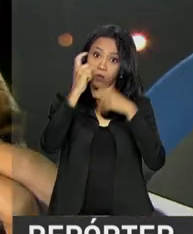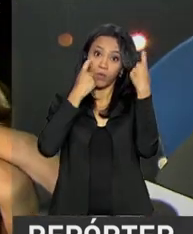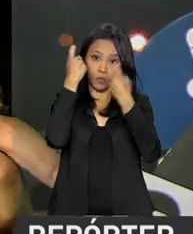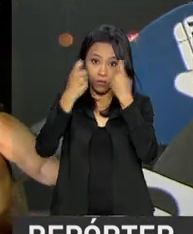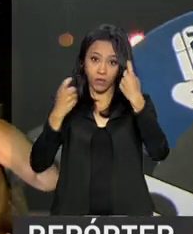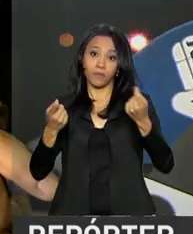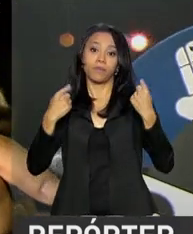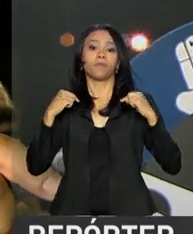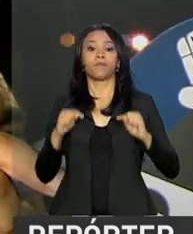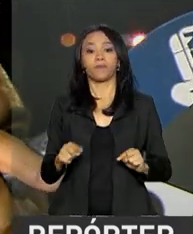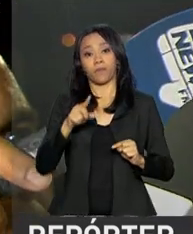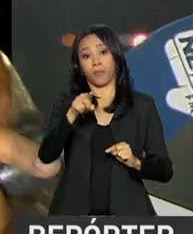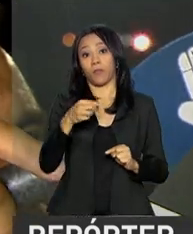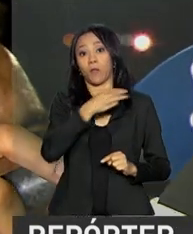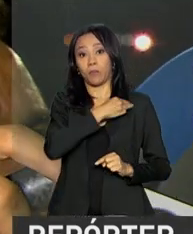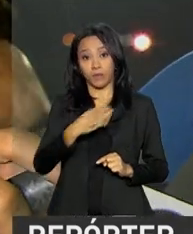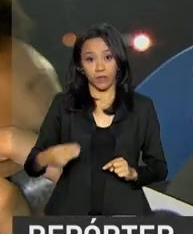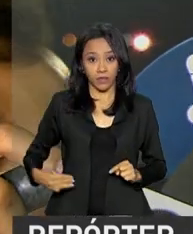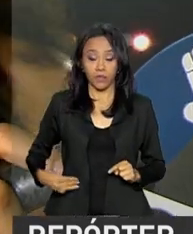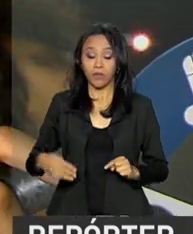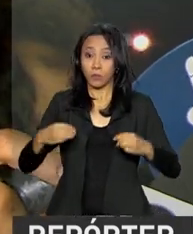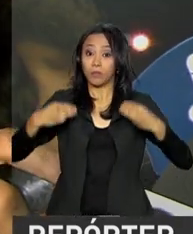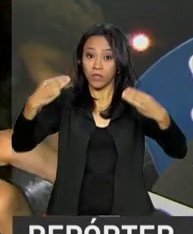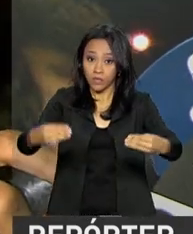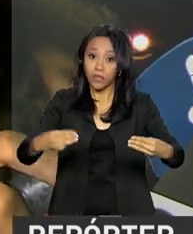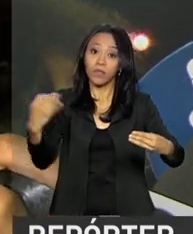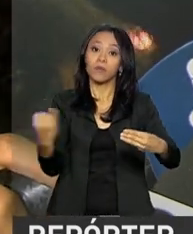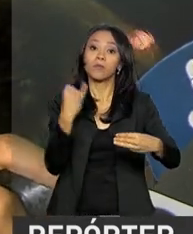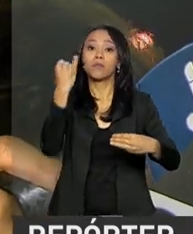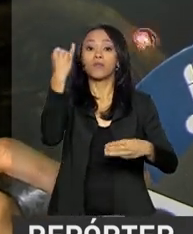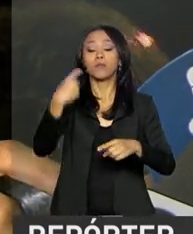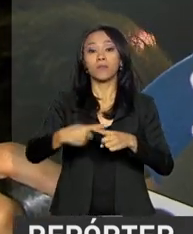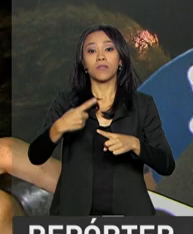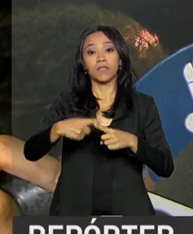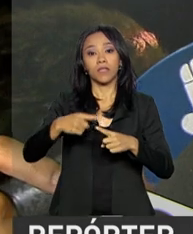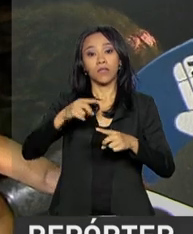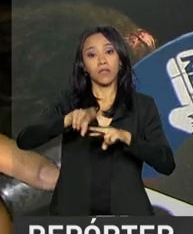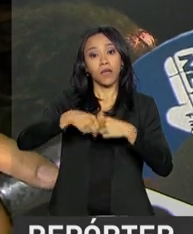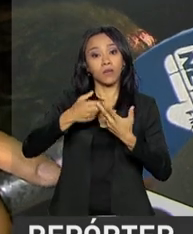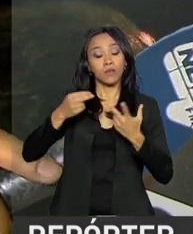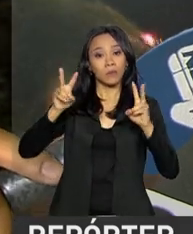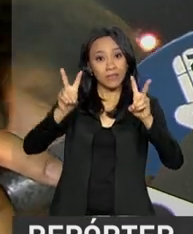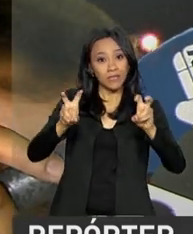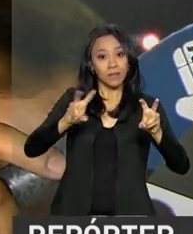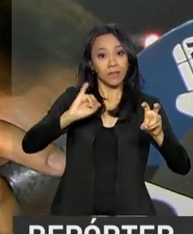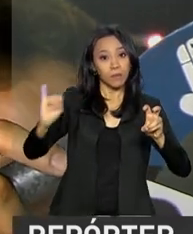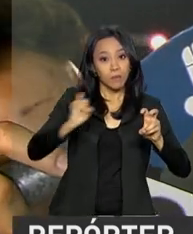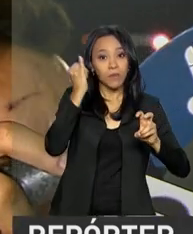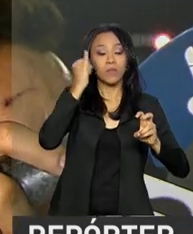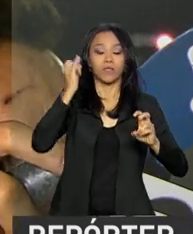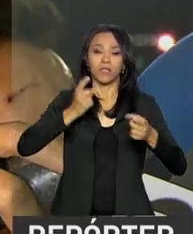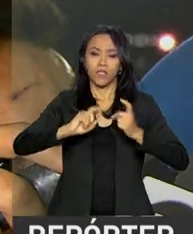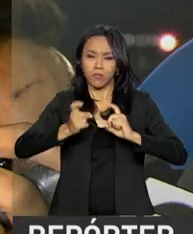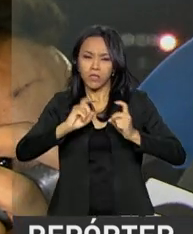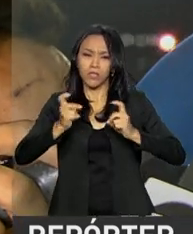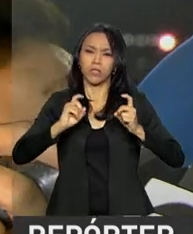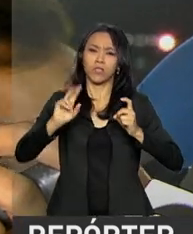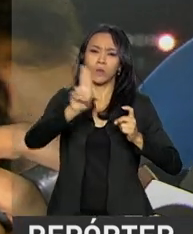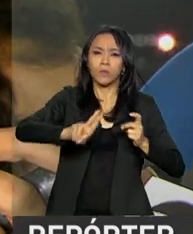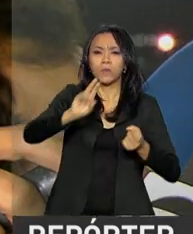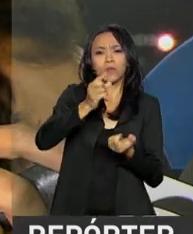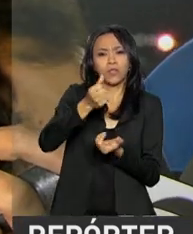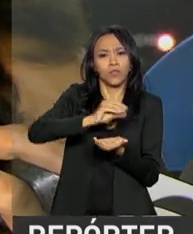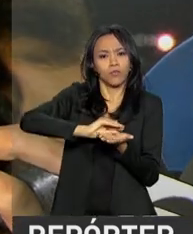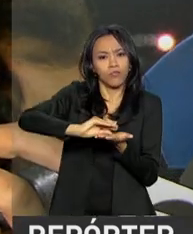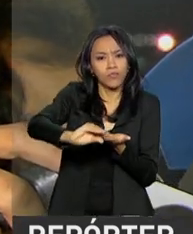extraordinário e faixa da extrema relevância do tema dando foco administrativa na otimização de recursos e